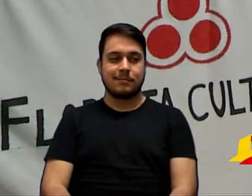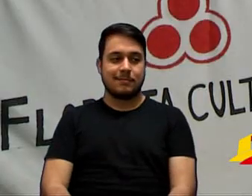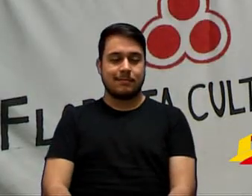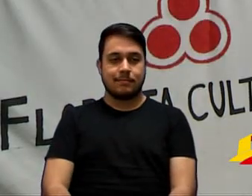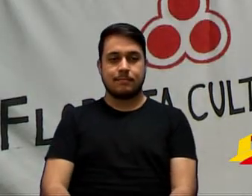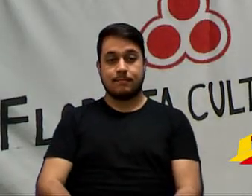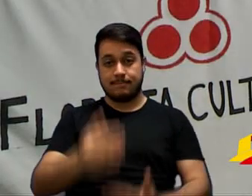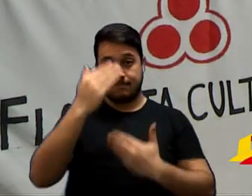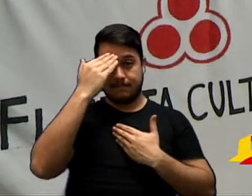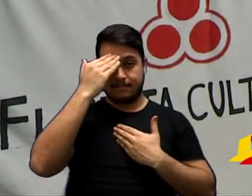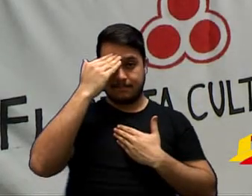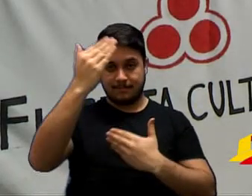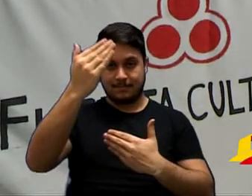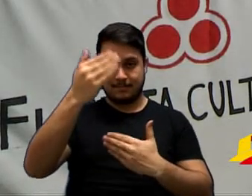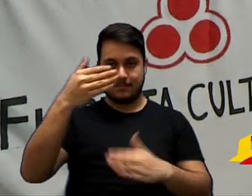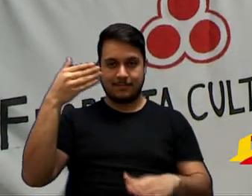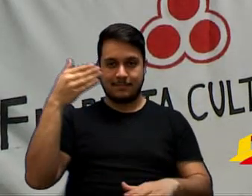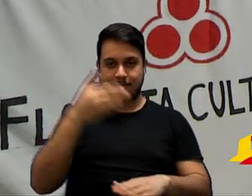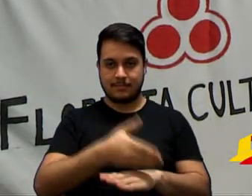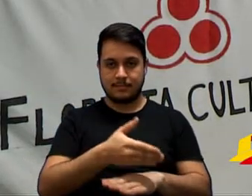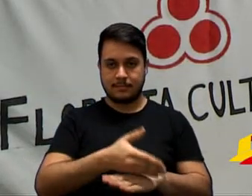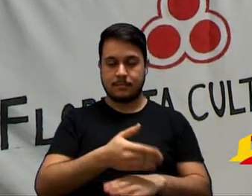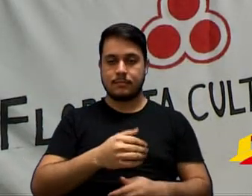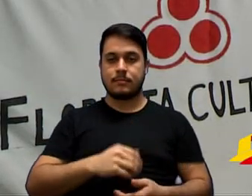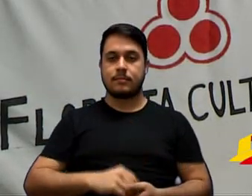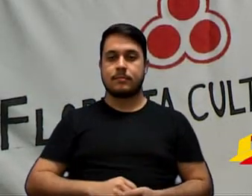ligado pela intervenção e